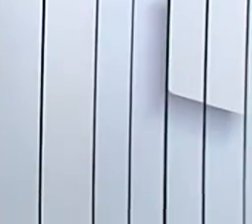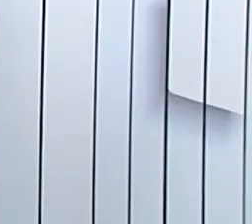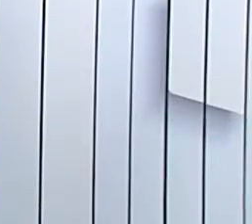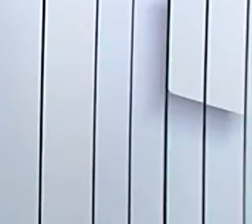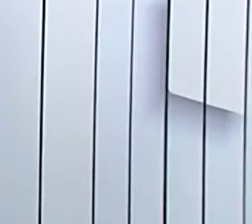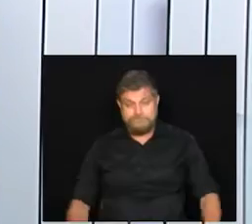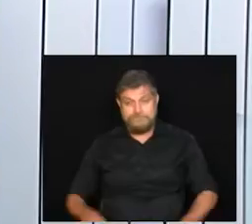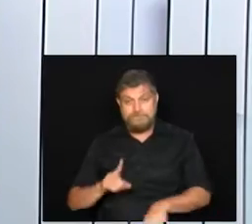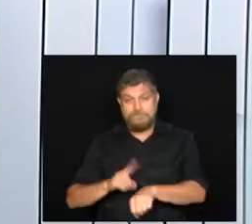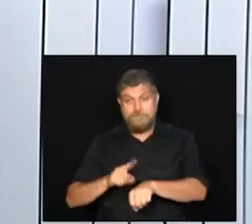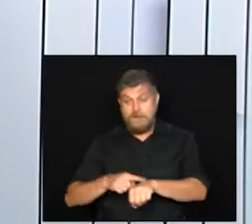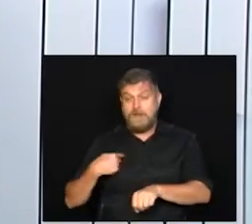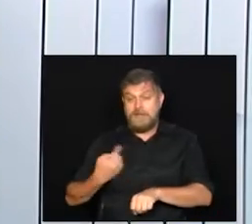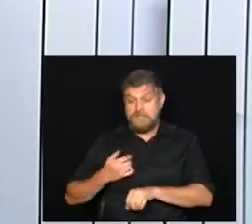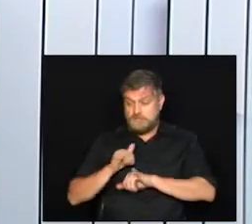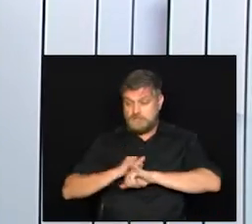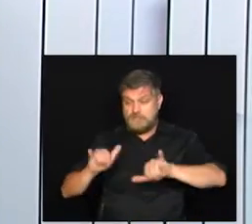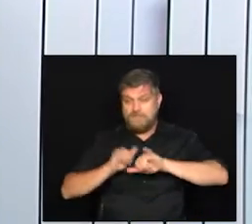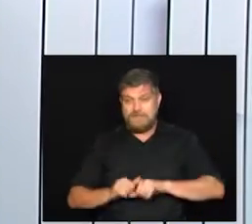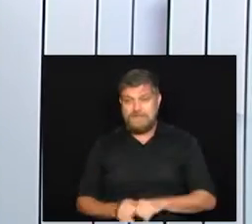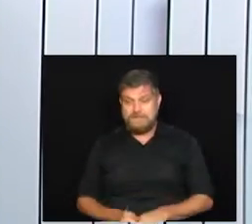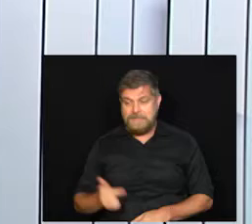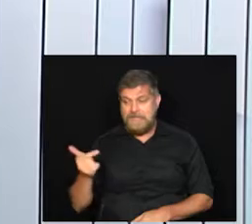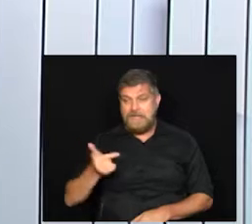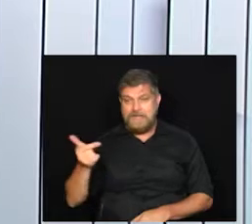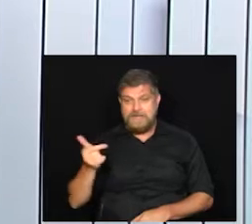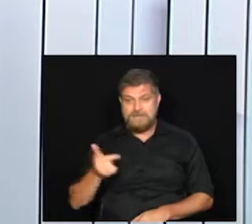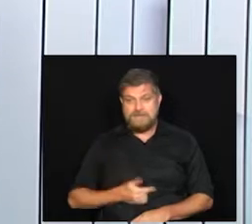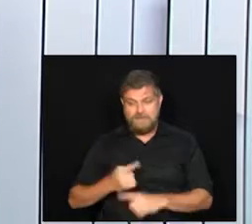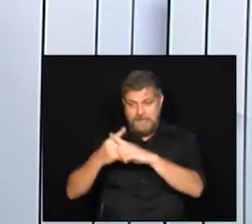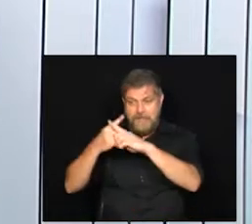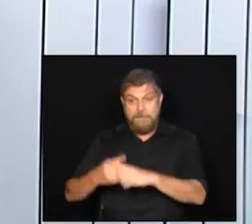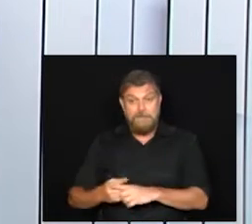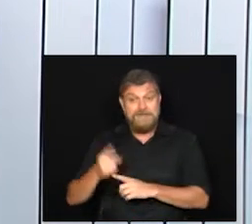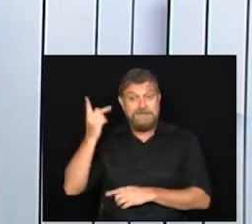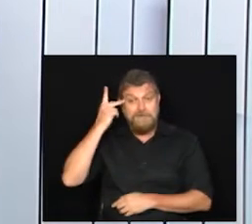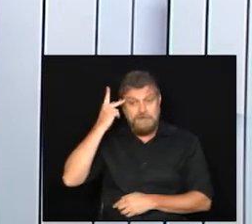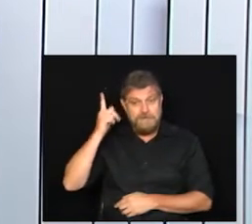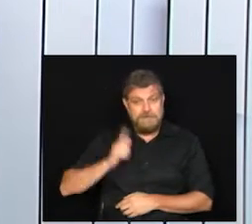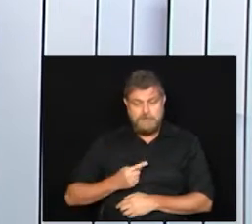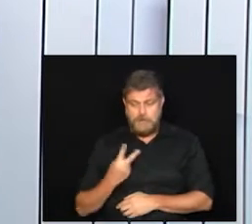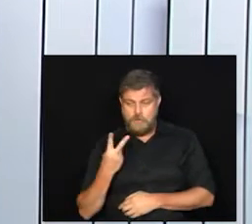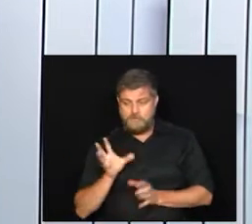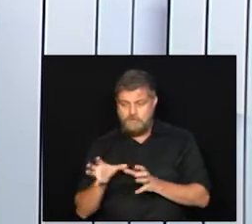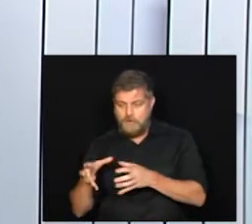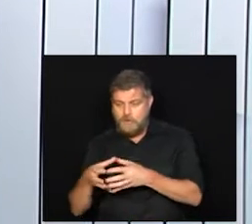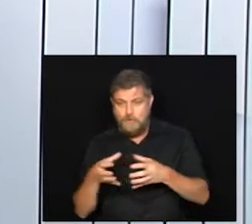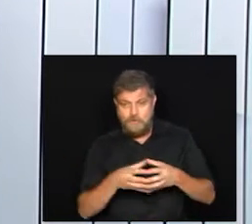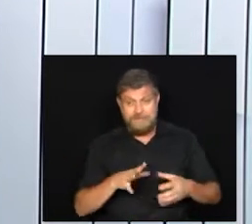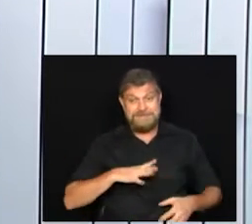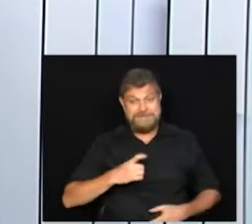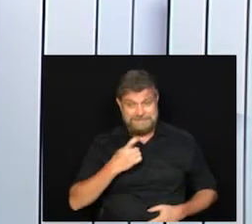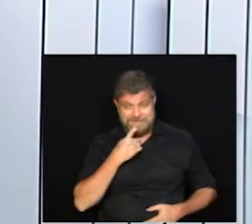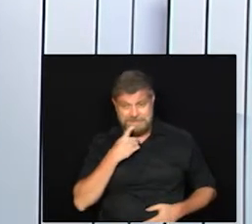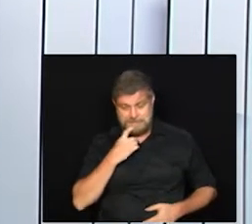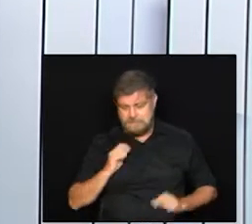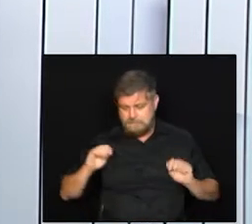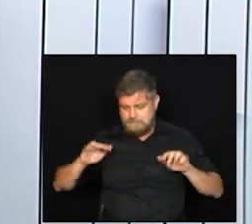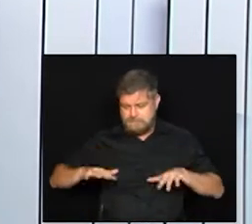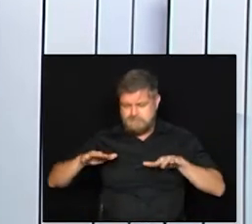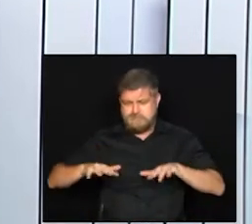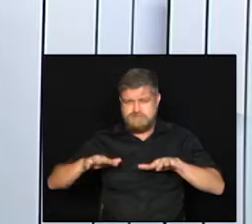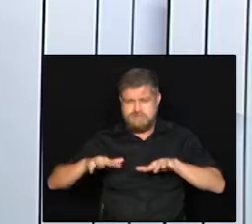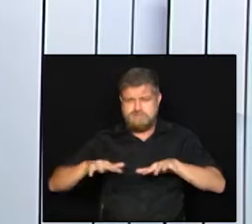Hora da gente falar da segunda rodada do Campeonato Paulista, porque as duas equipes da cidade entram em campo.